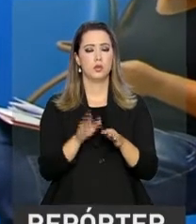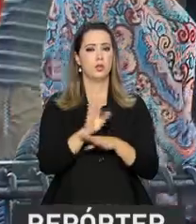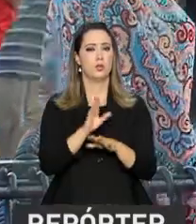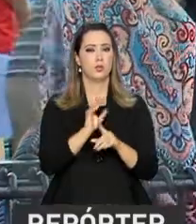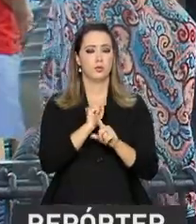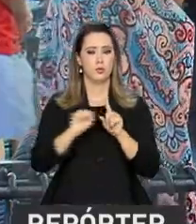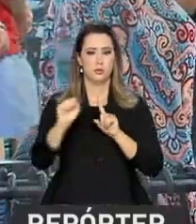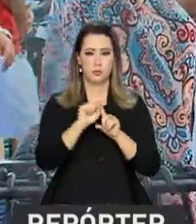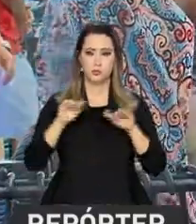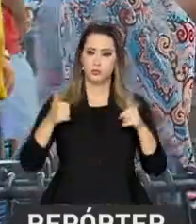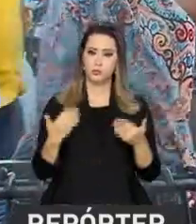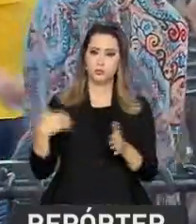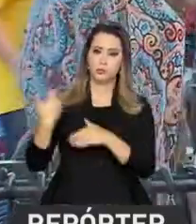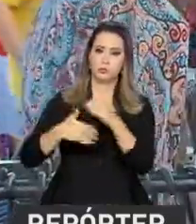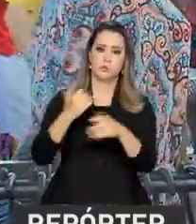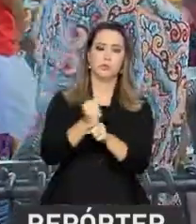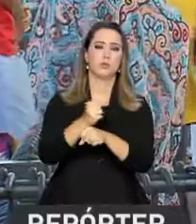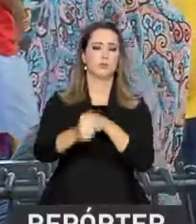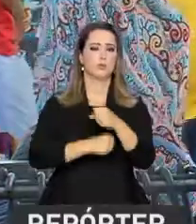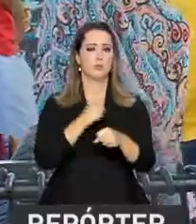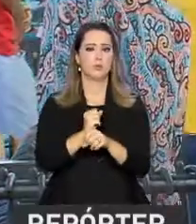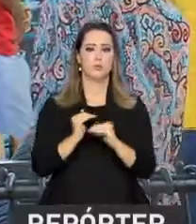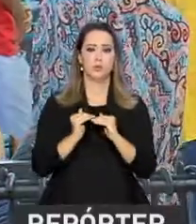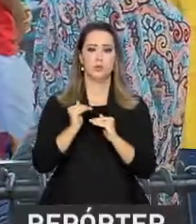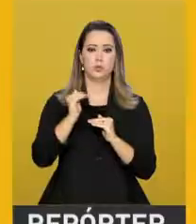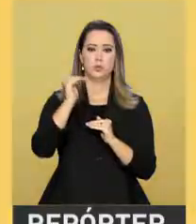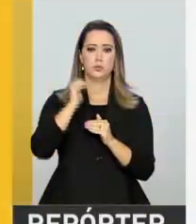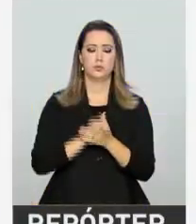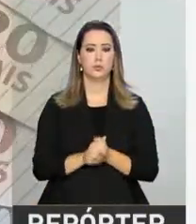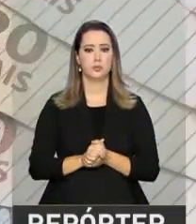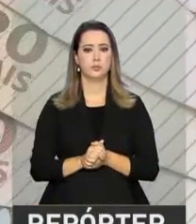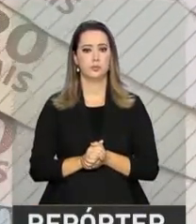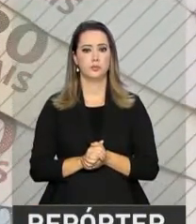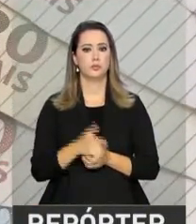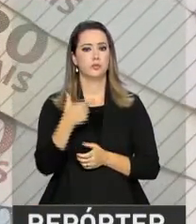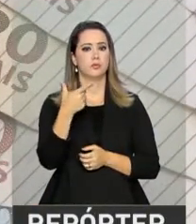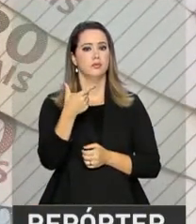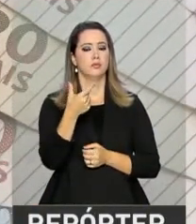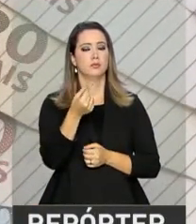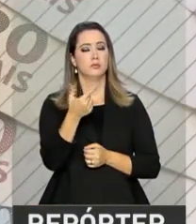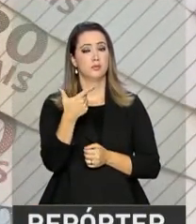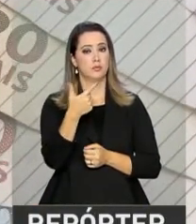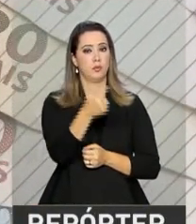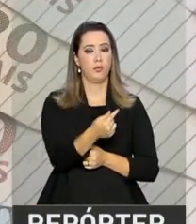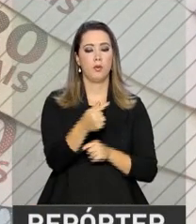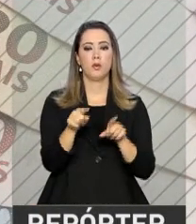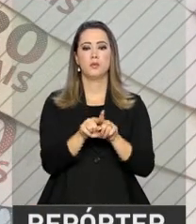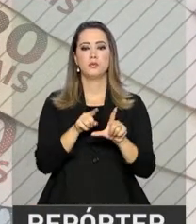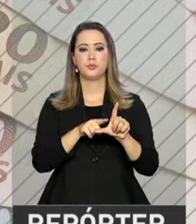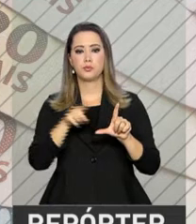e nos últimos anos essa dívida vem aumentando em 2017 a dívida pública federal